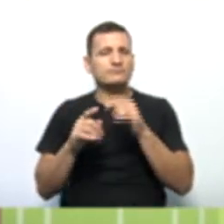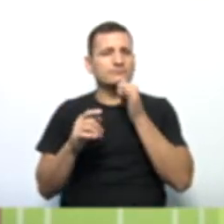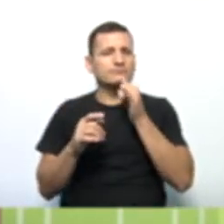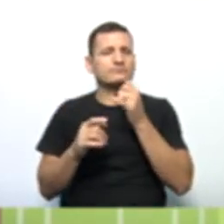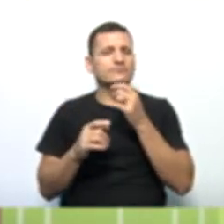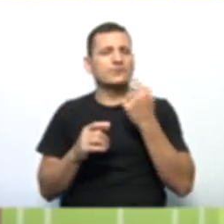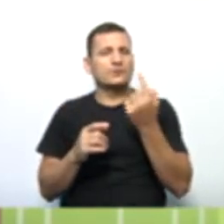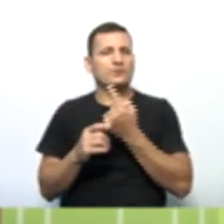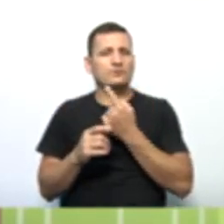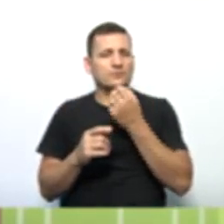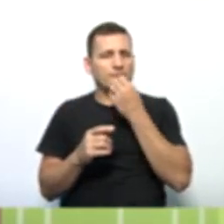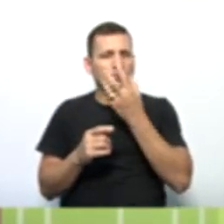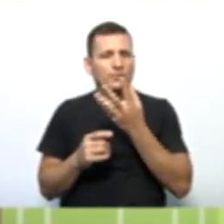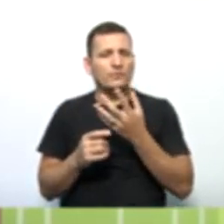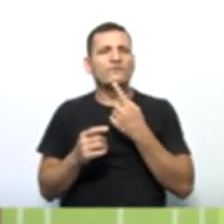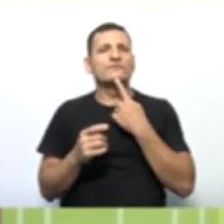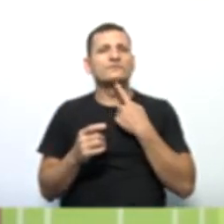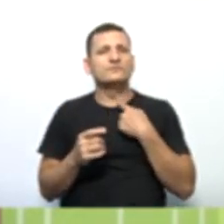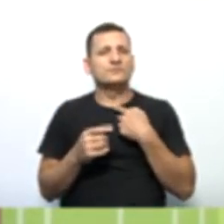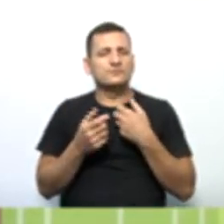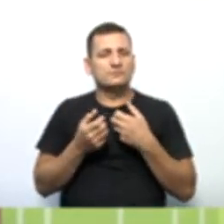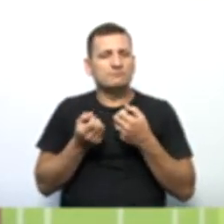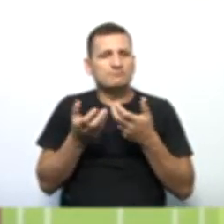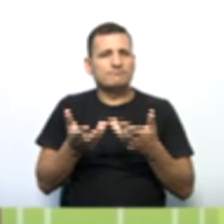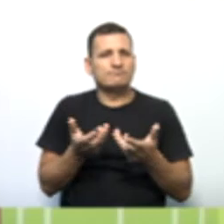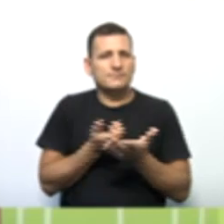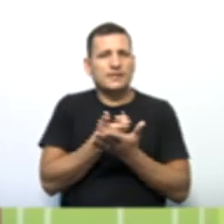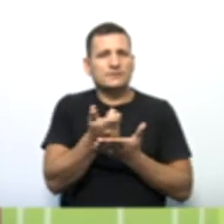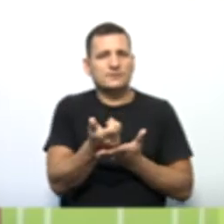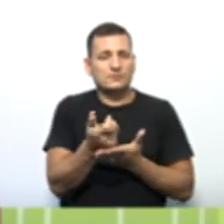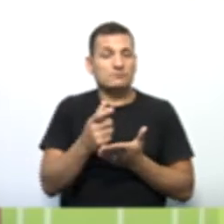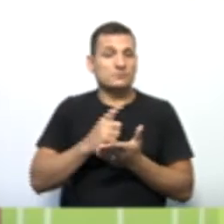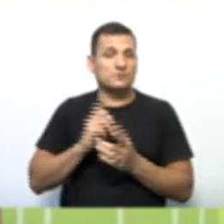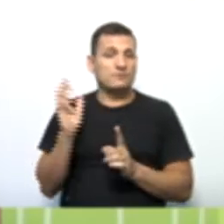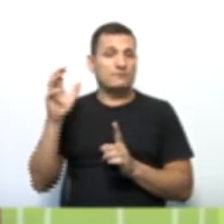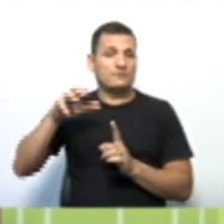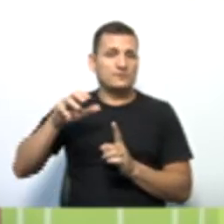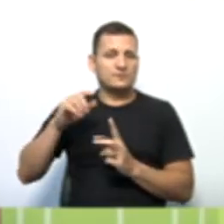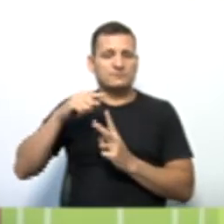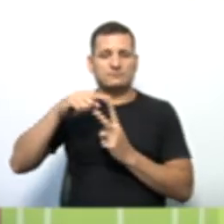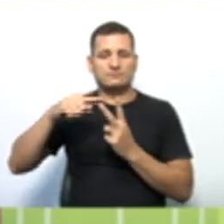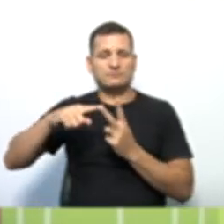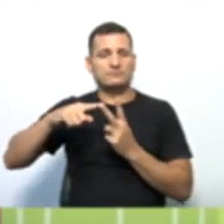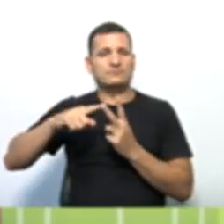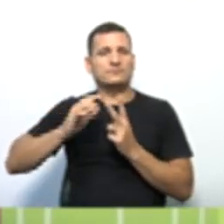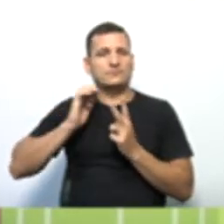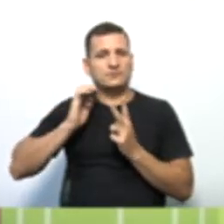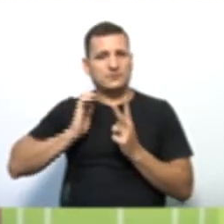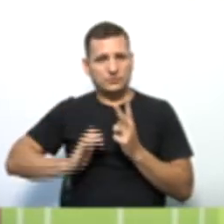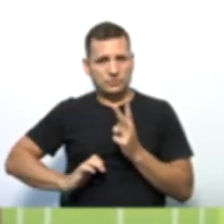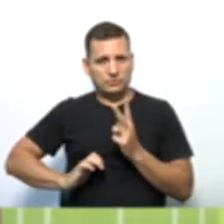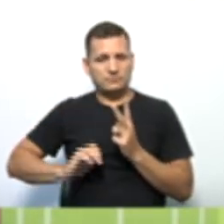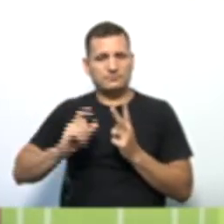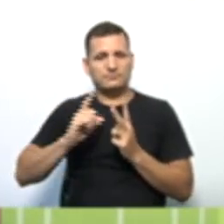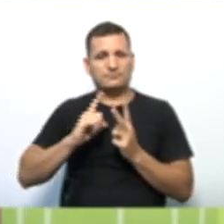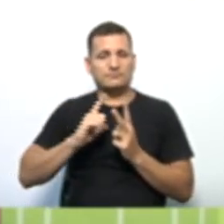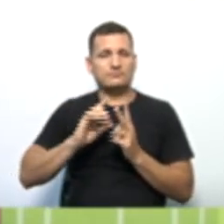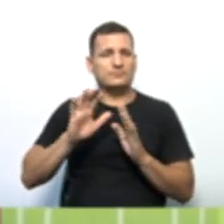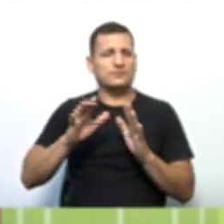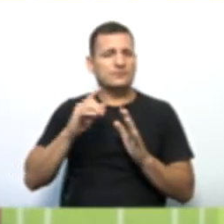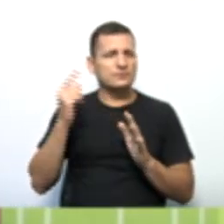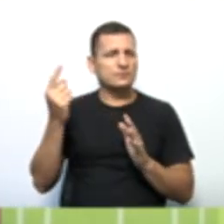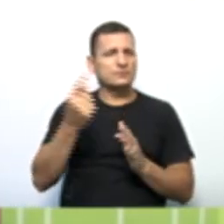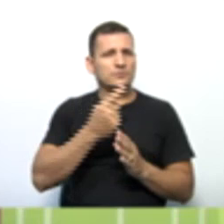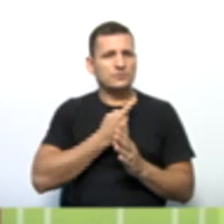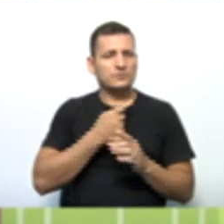está nos movendo a realizar a ação, isso é uma interferência da ética kantiana. Ou seja, no fundo, a